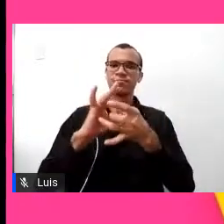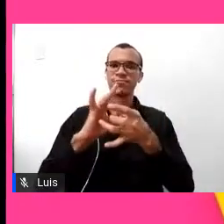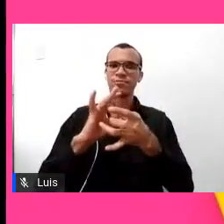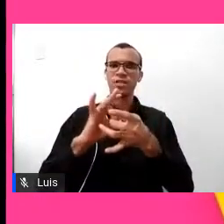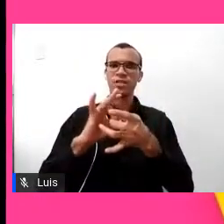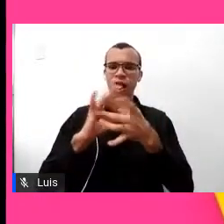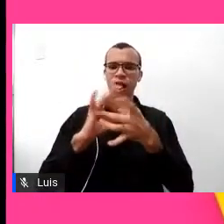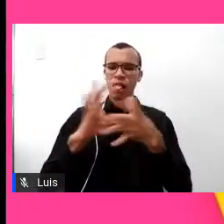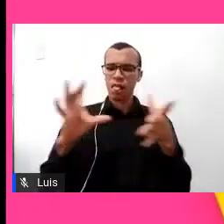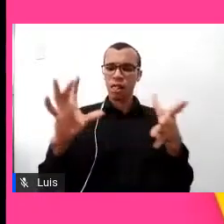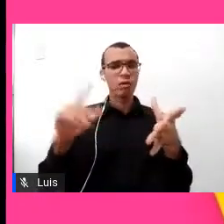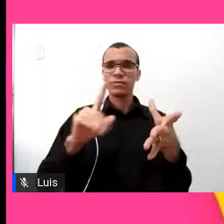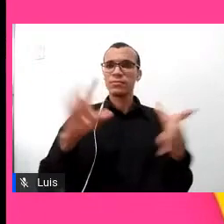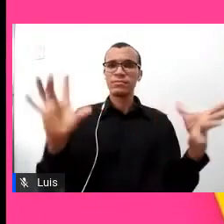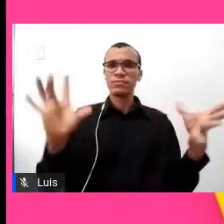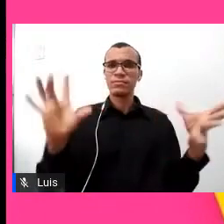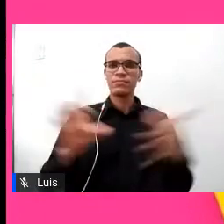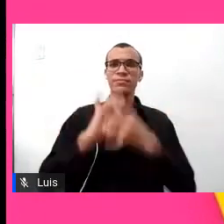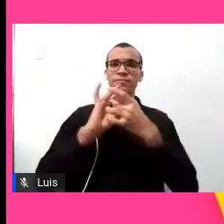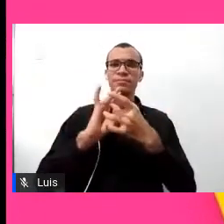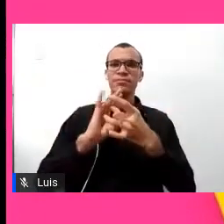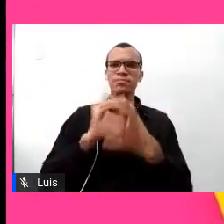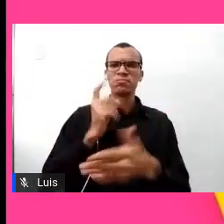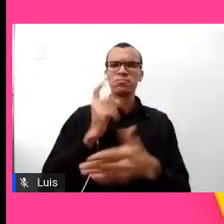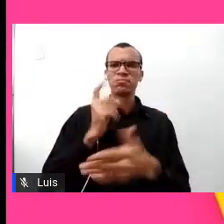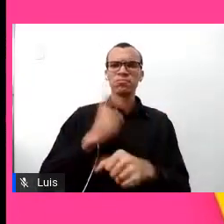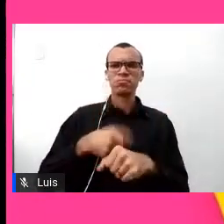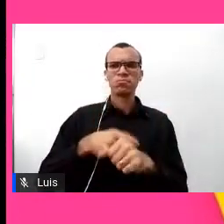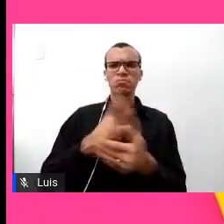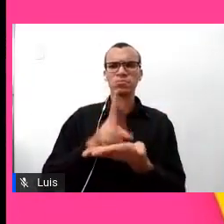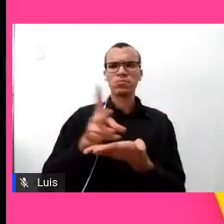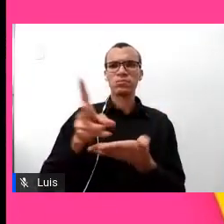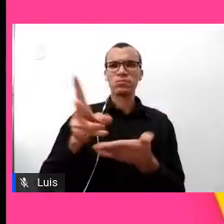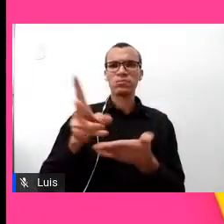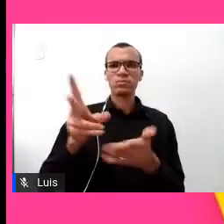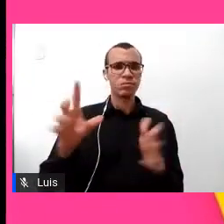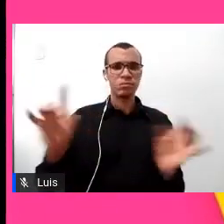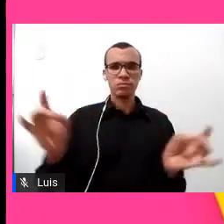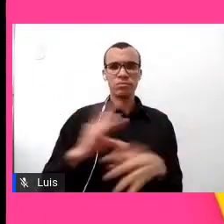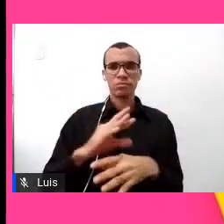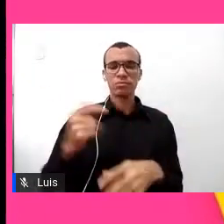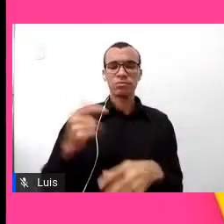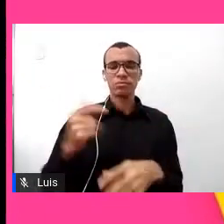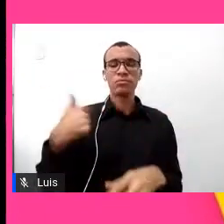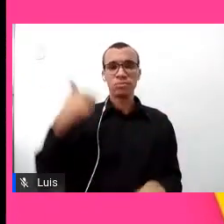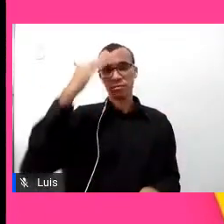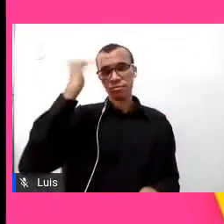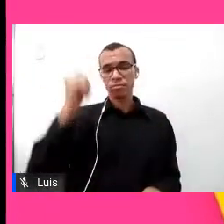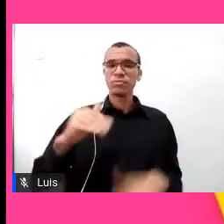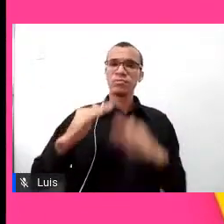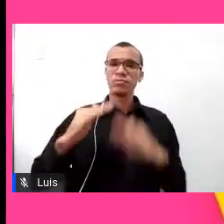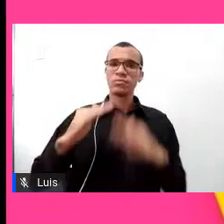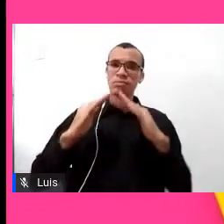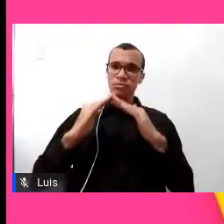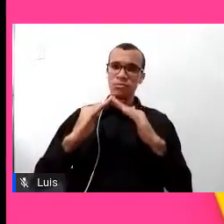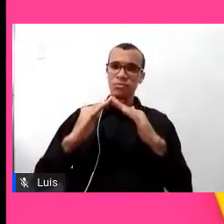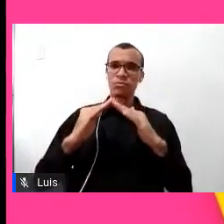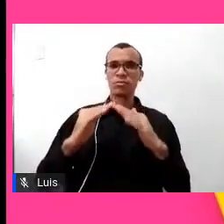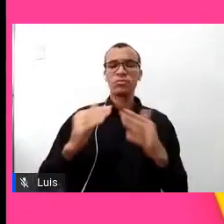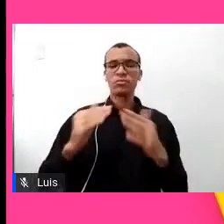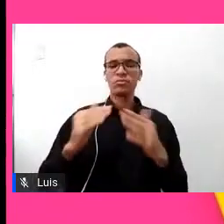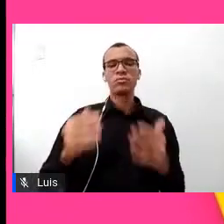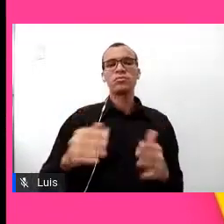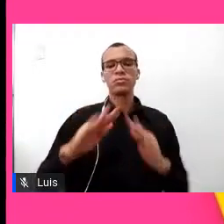ó. Tá vendo? Não vai soltar, tá pronto. Eu sei que isso é um telhado, isso vai ficar inclinado.